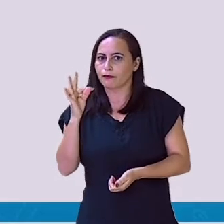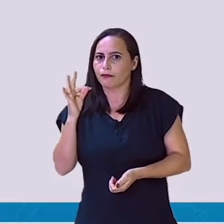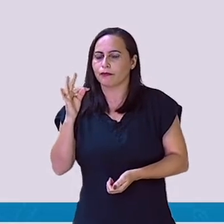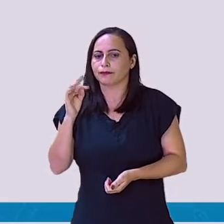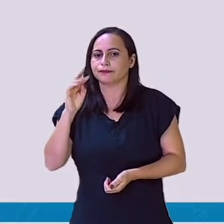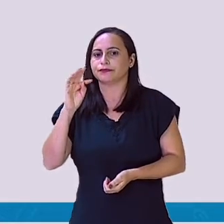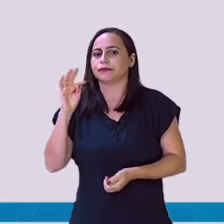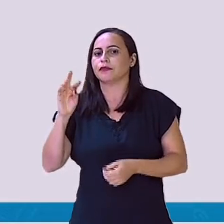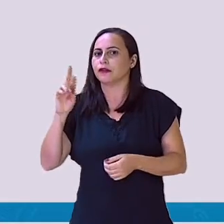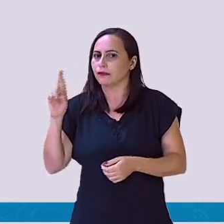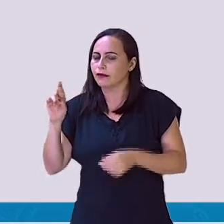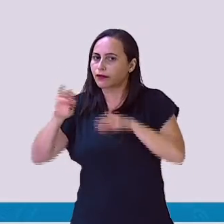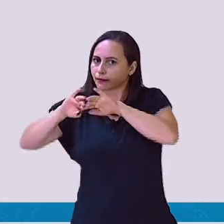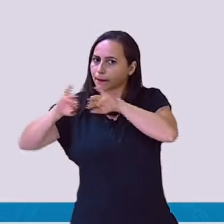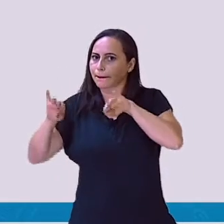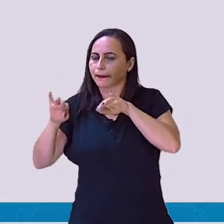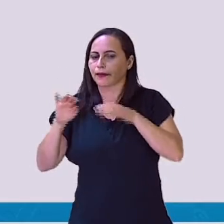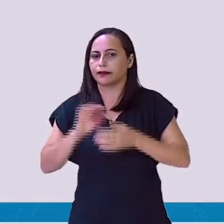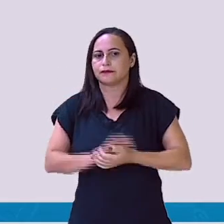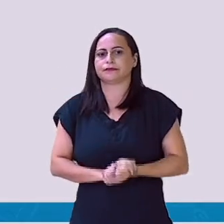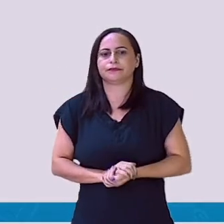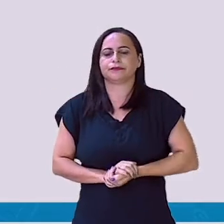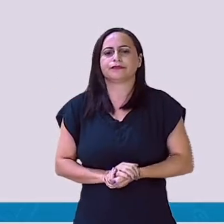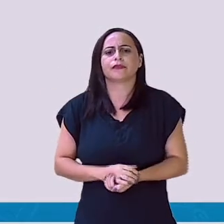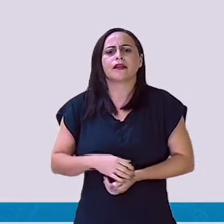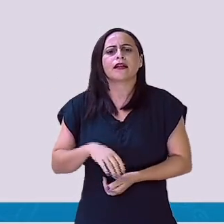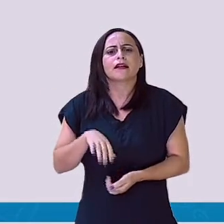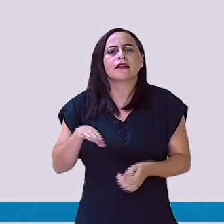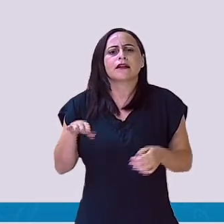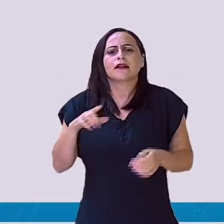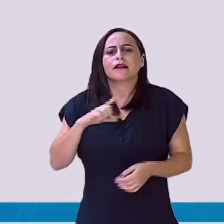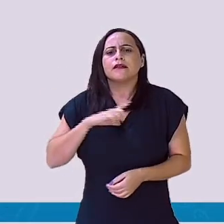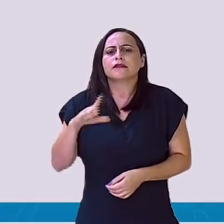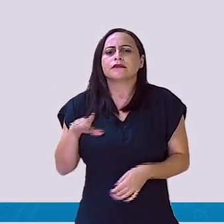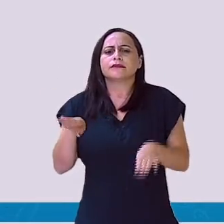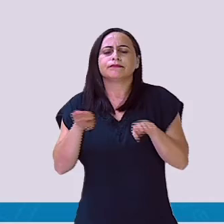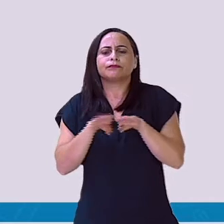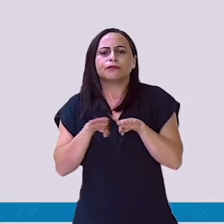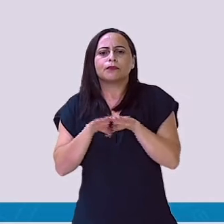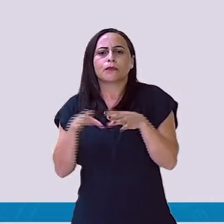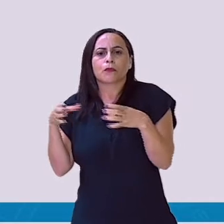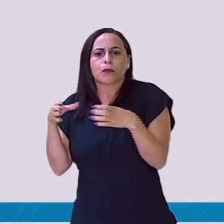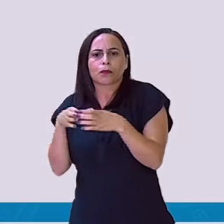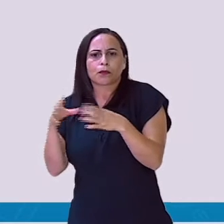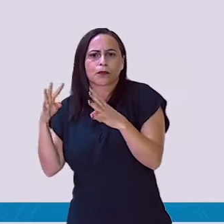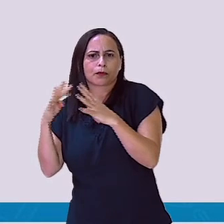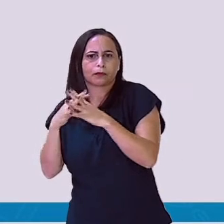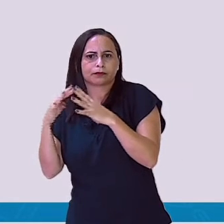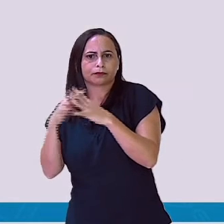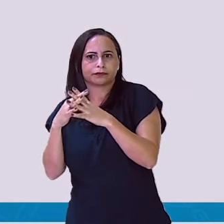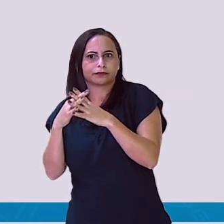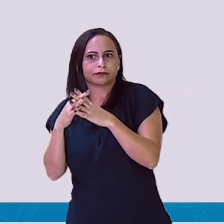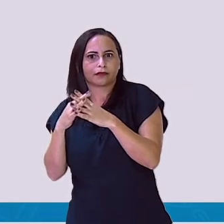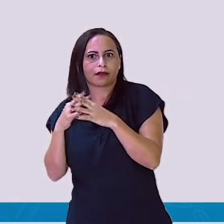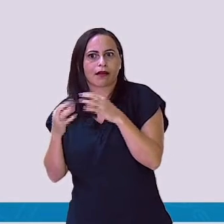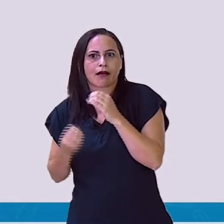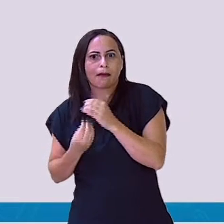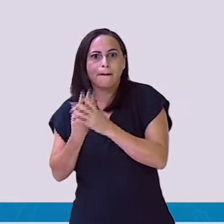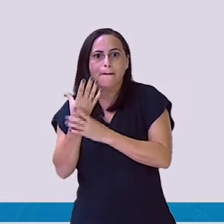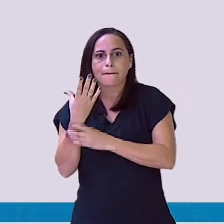há ainda grupos consonantais que surgem no início dos vocábulos. São, por isso,